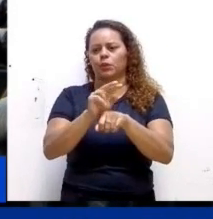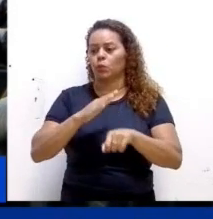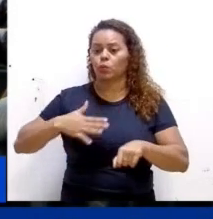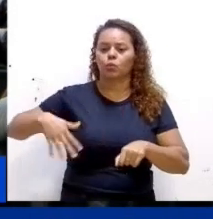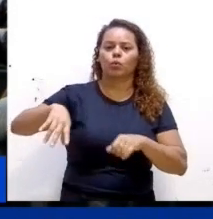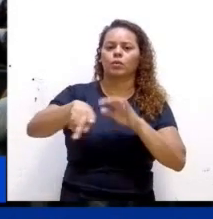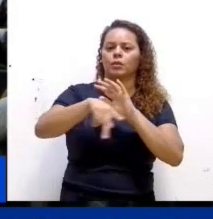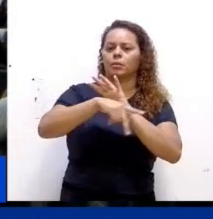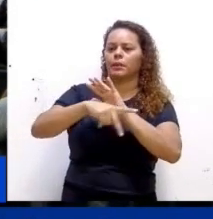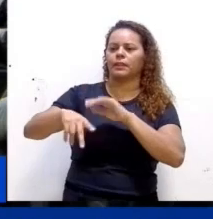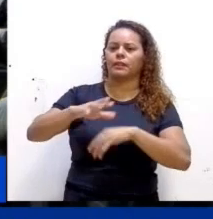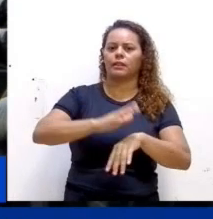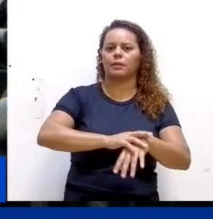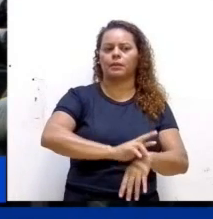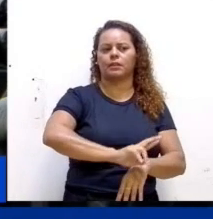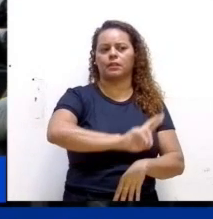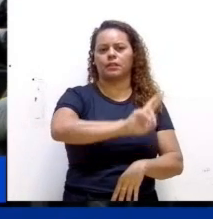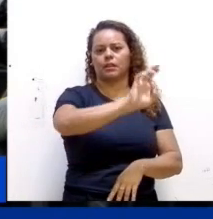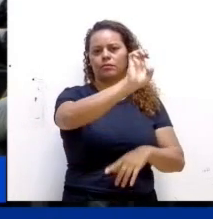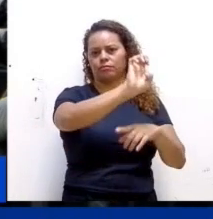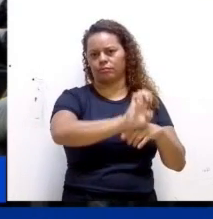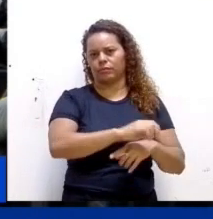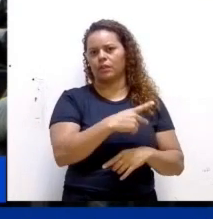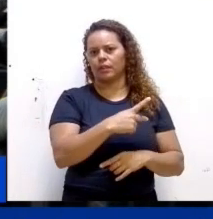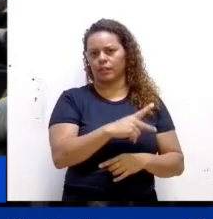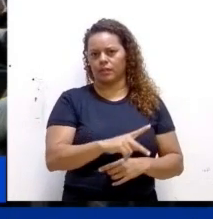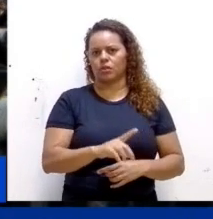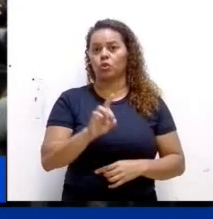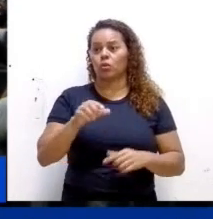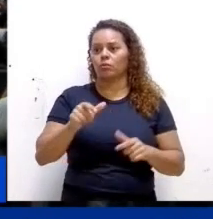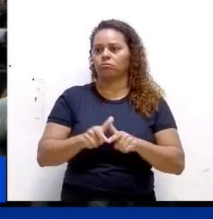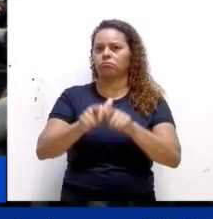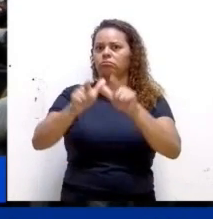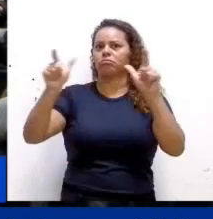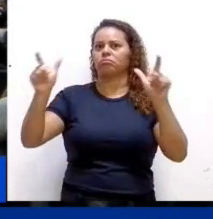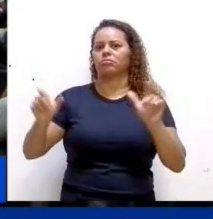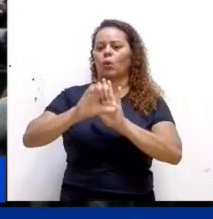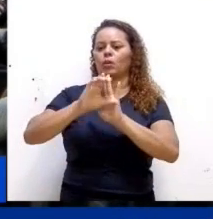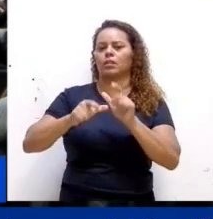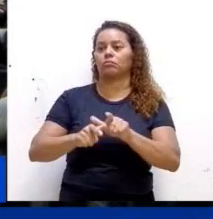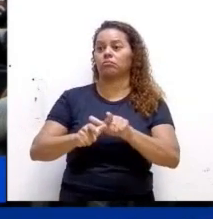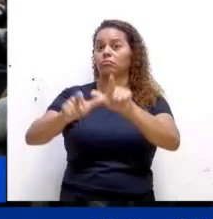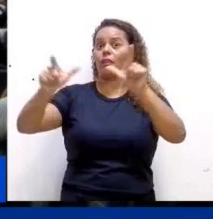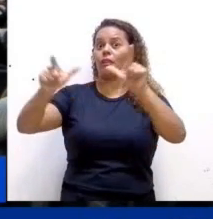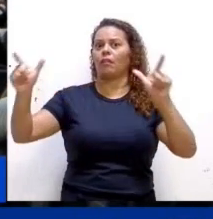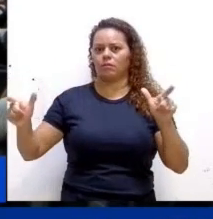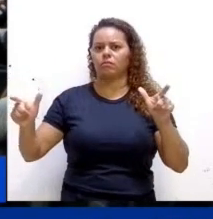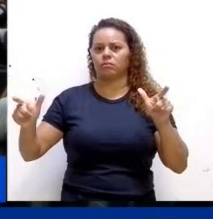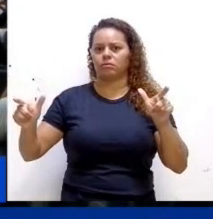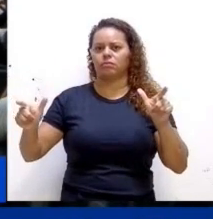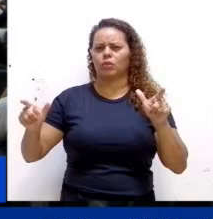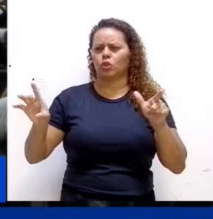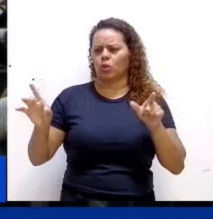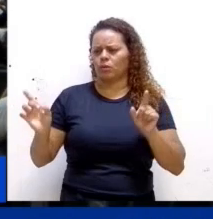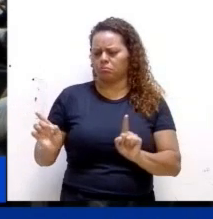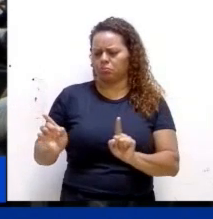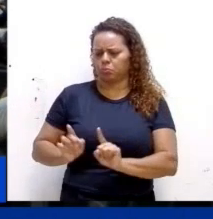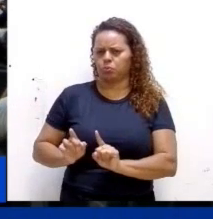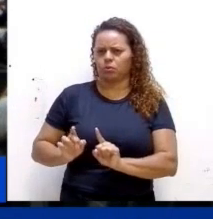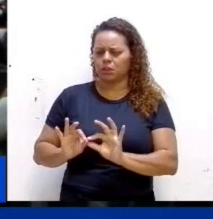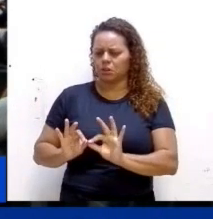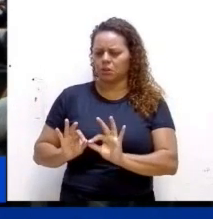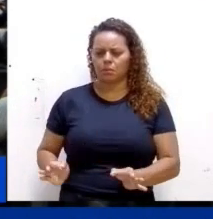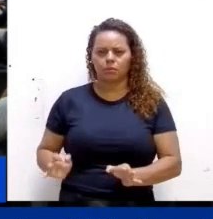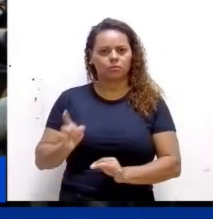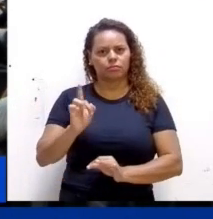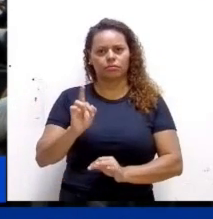Família hoje é um conceito amplo, não é um conceito meramente legal. É muito mais amplo do que isso.